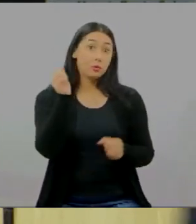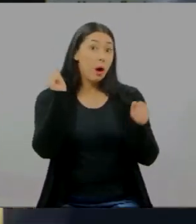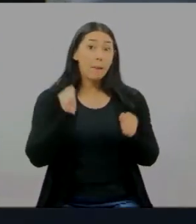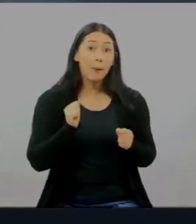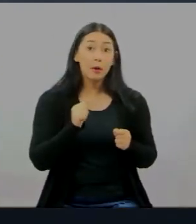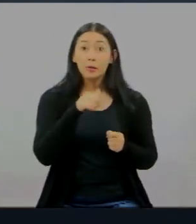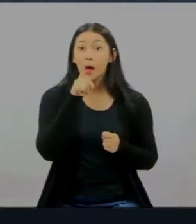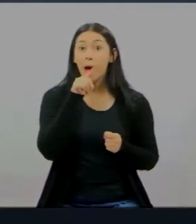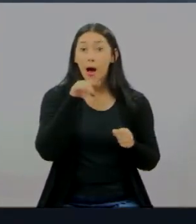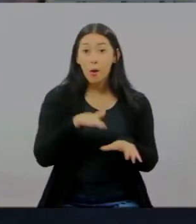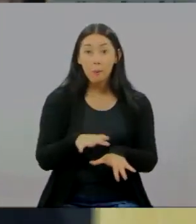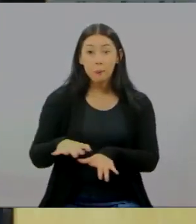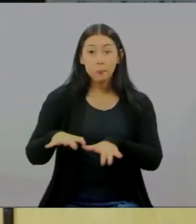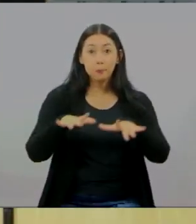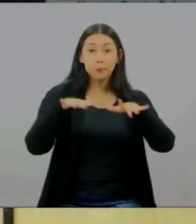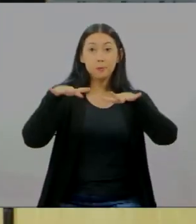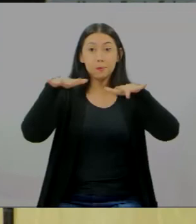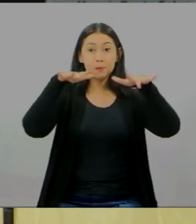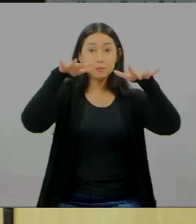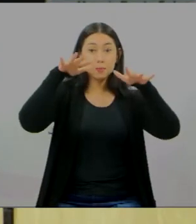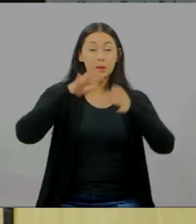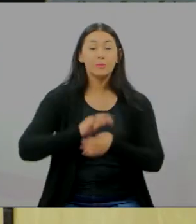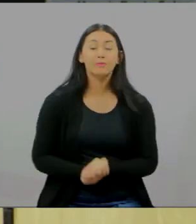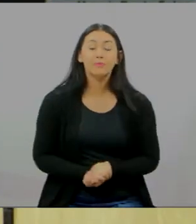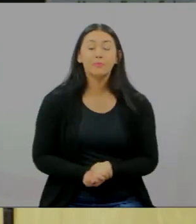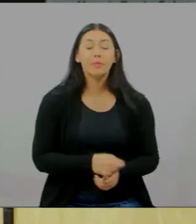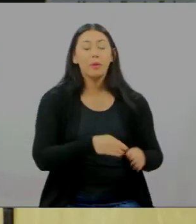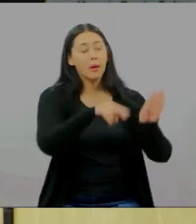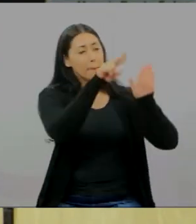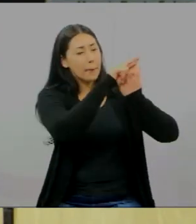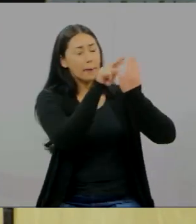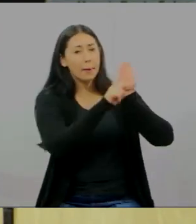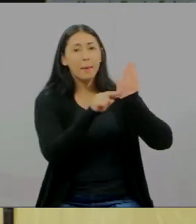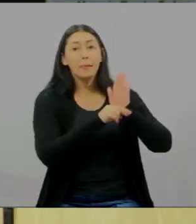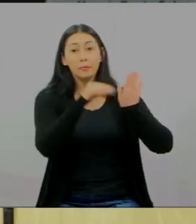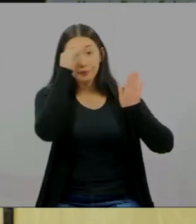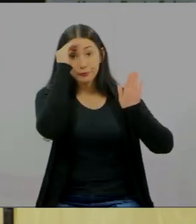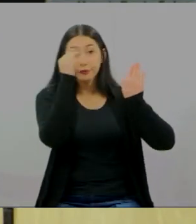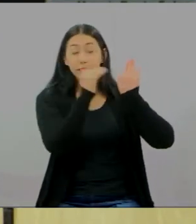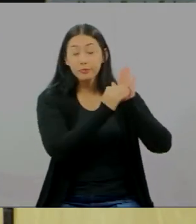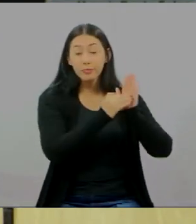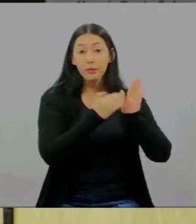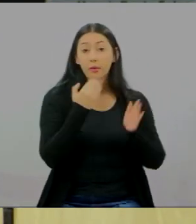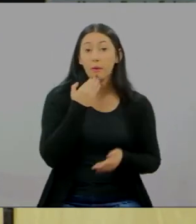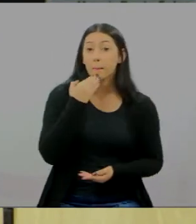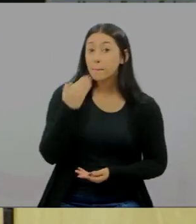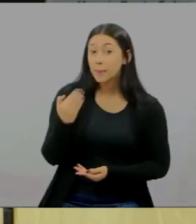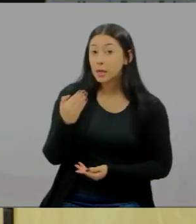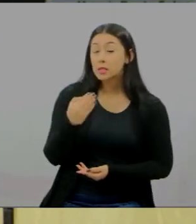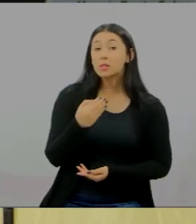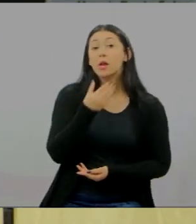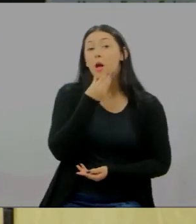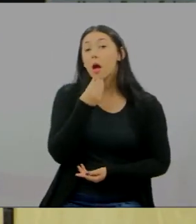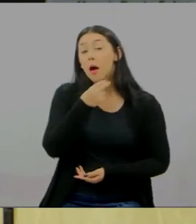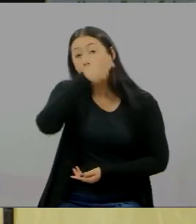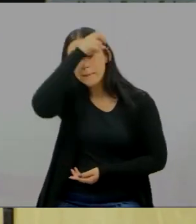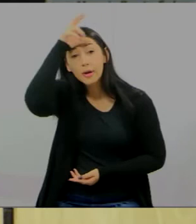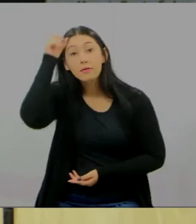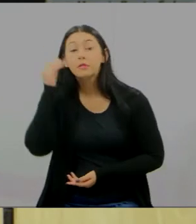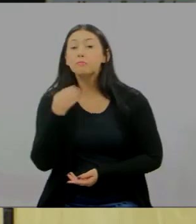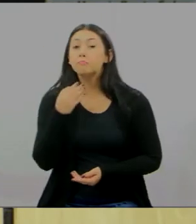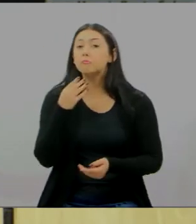desta Casa, ouvido e aprovado pela Igreja de Plenário, cumpridas as formalidades regimentais, seja encaminhado ao senhor prefeito municipal de Jacareí o seguinte